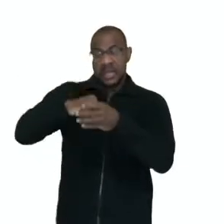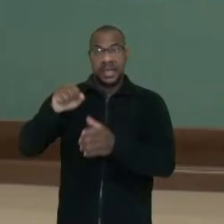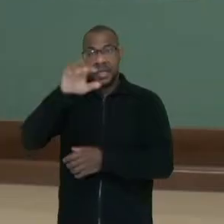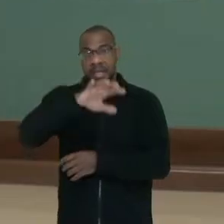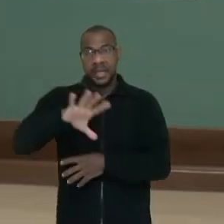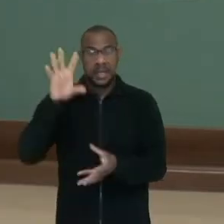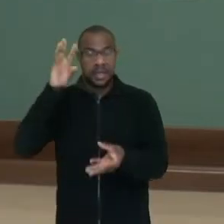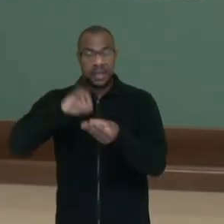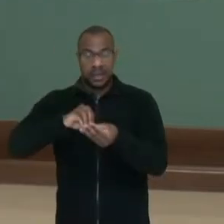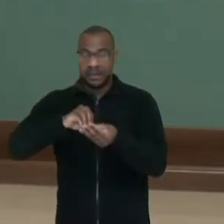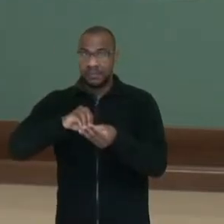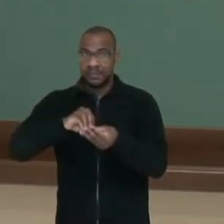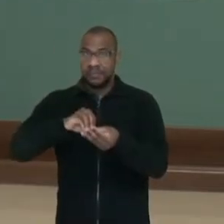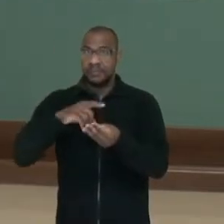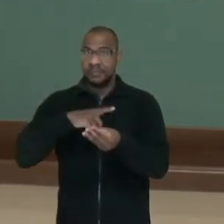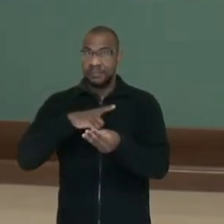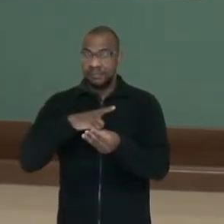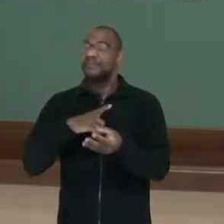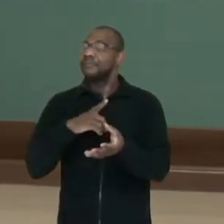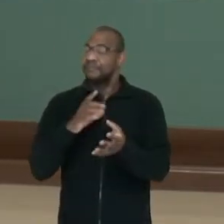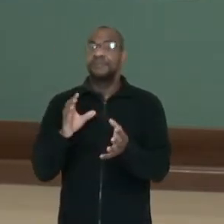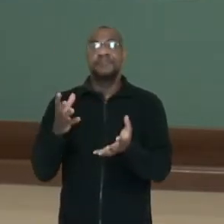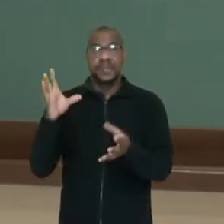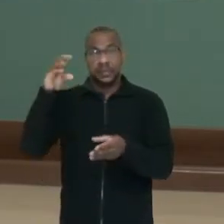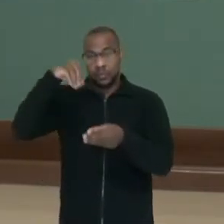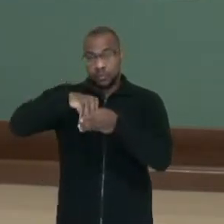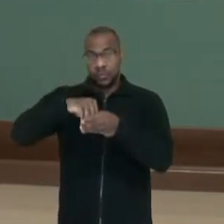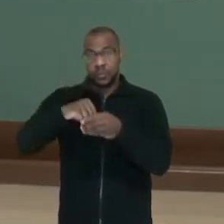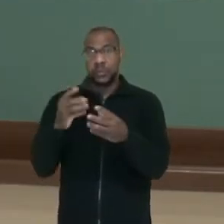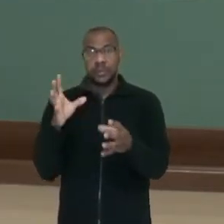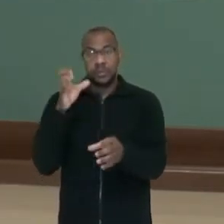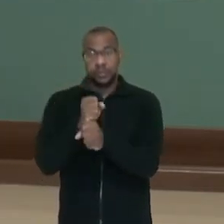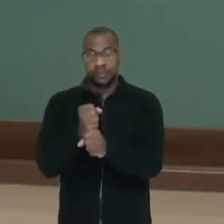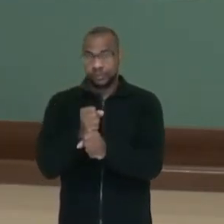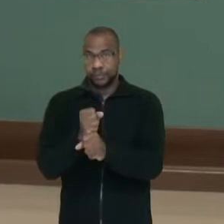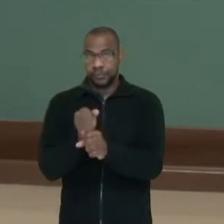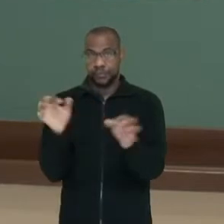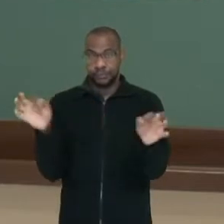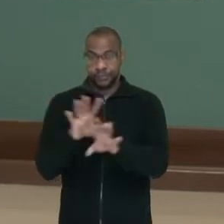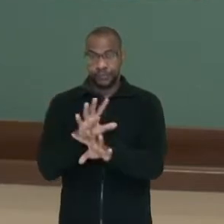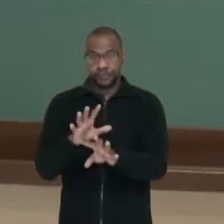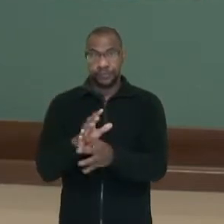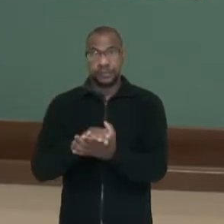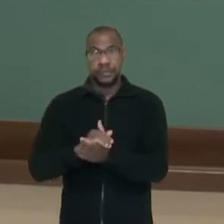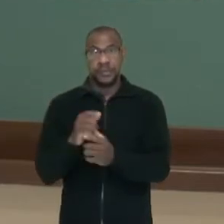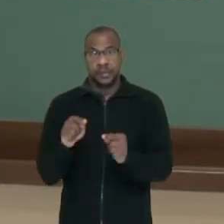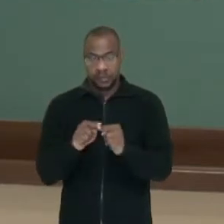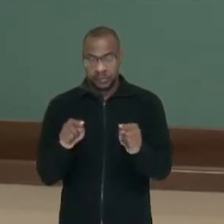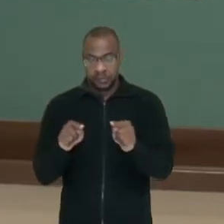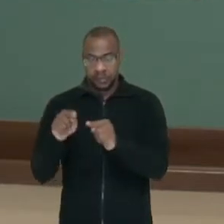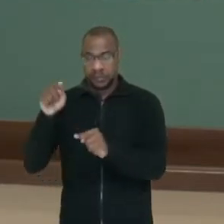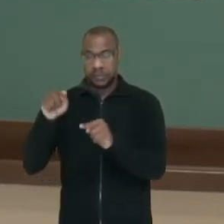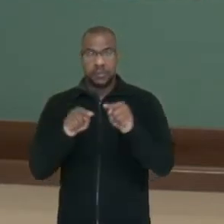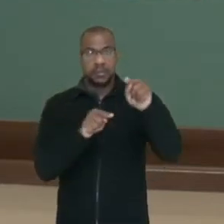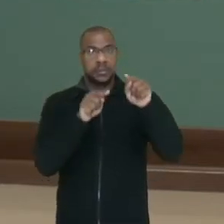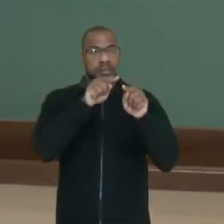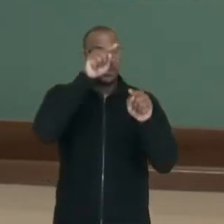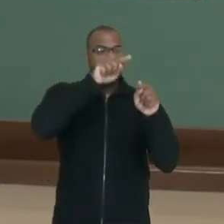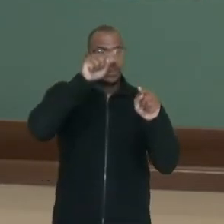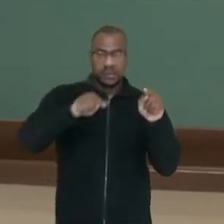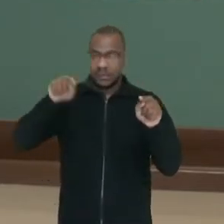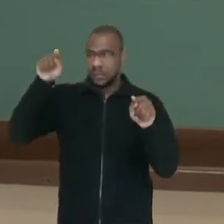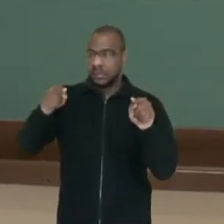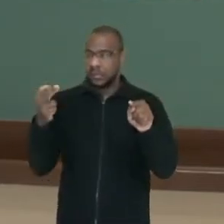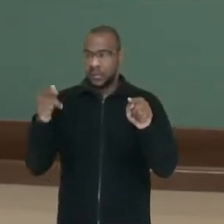o quê? Que tem todos a mesma medida. Ó, no caso do pentágono aqui, ó. Todos os lados têm a mesma medida, o